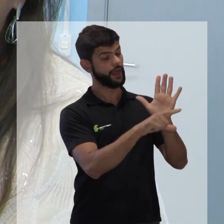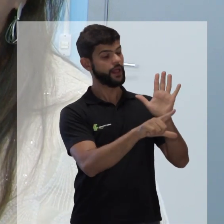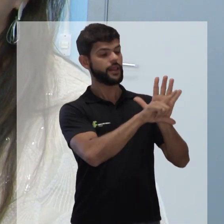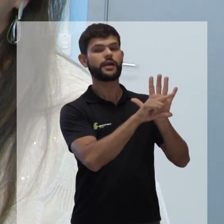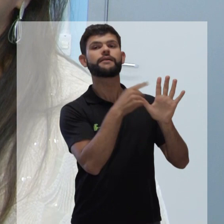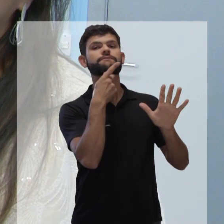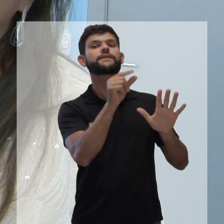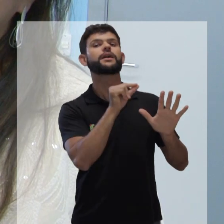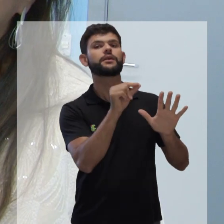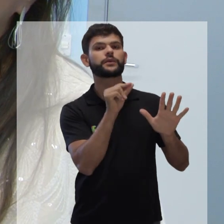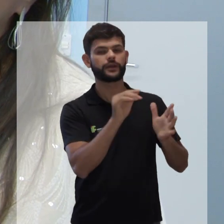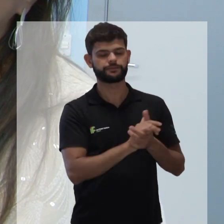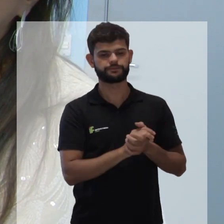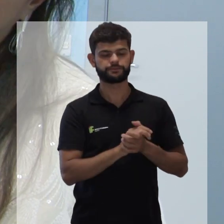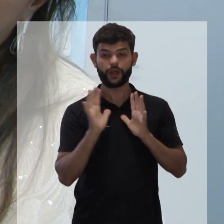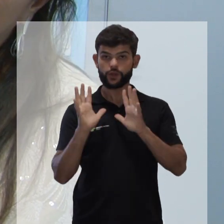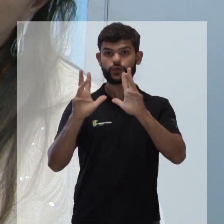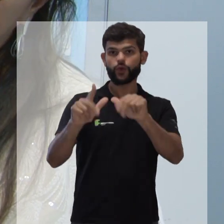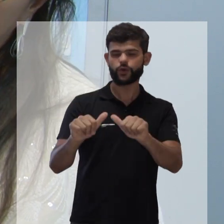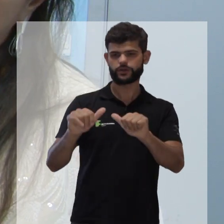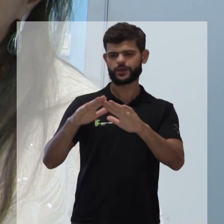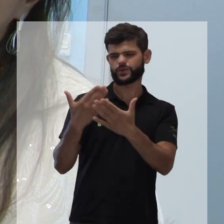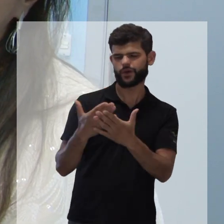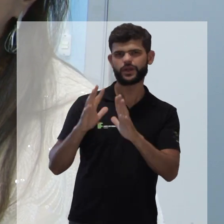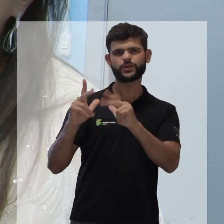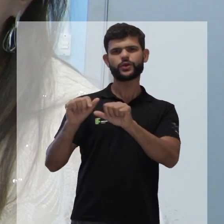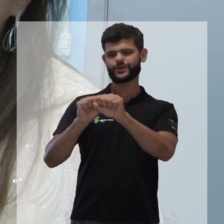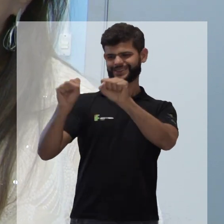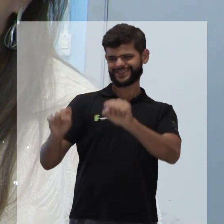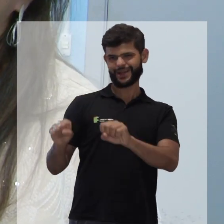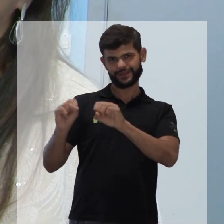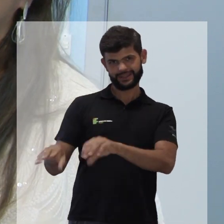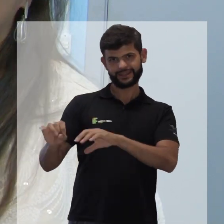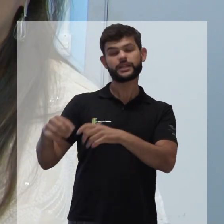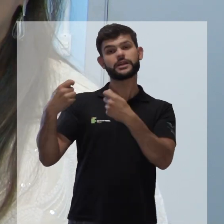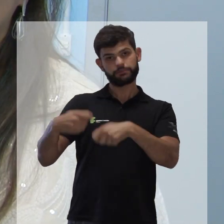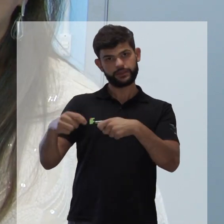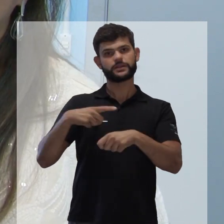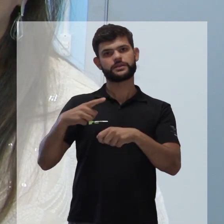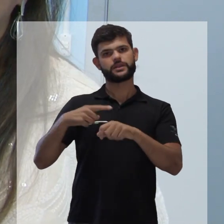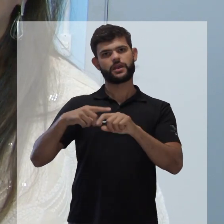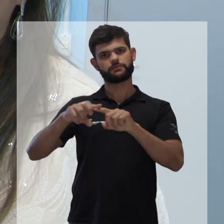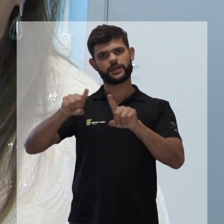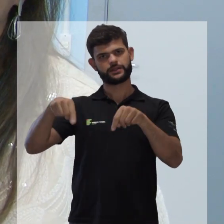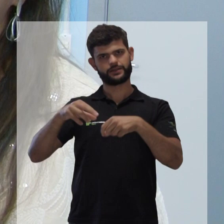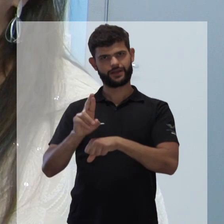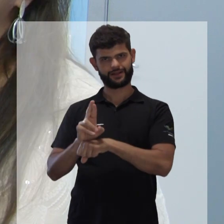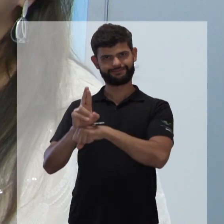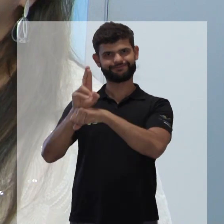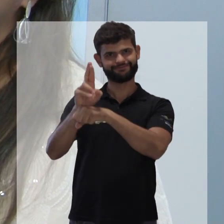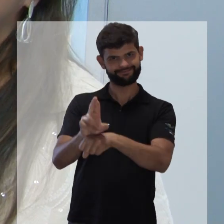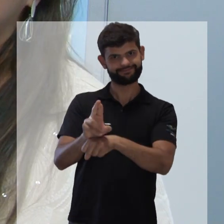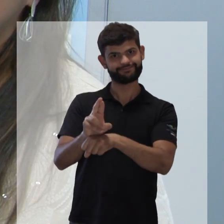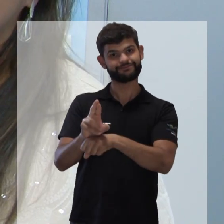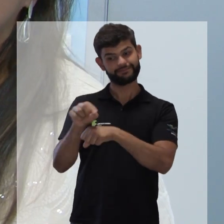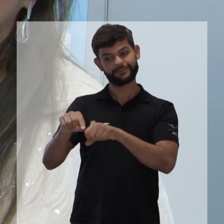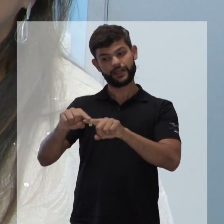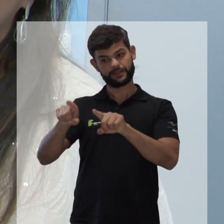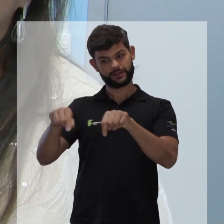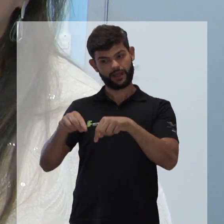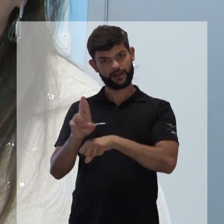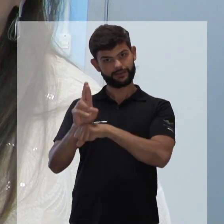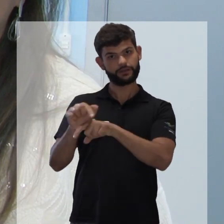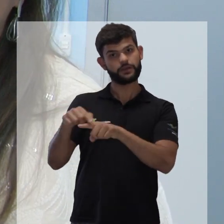que fala que toda instituição, todo sistema de ensino deve ter sala de recursos multifuncionais, que devem